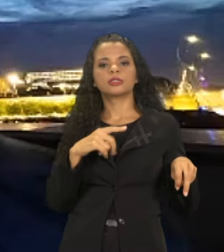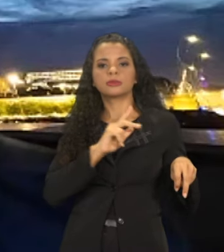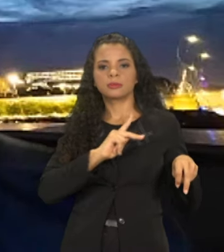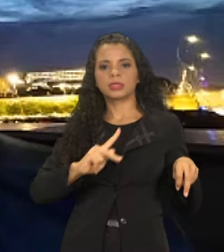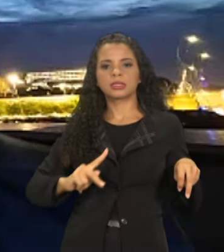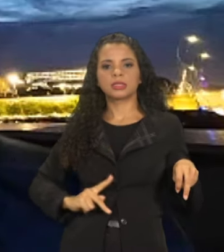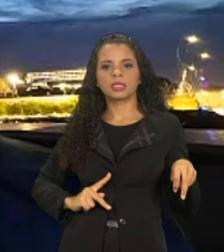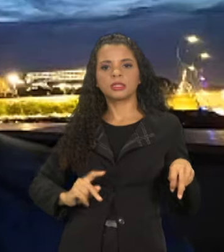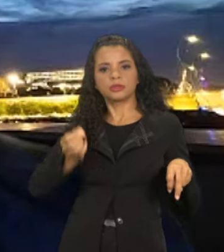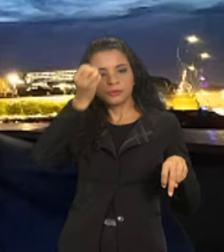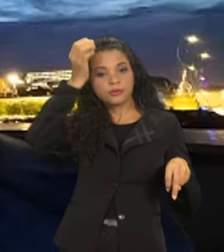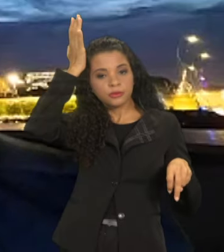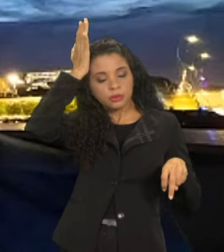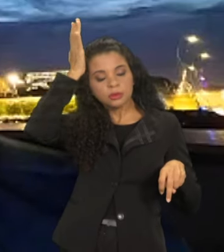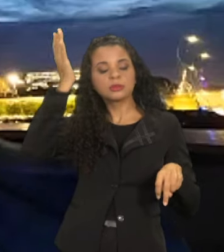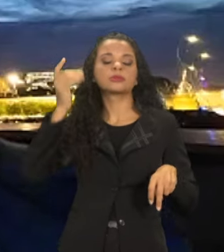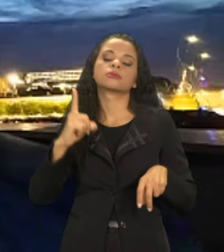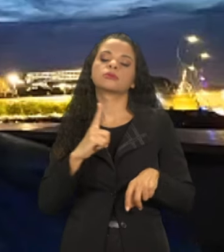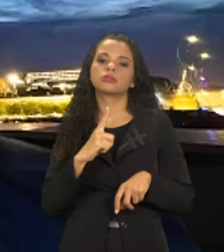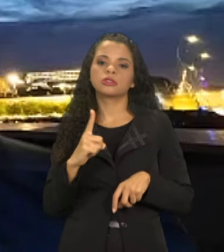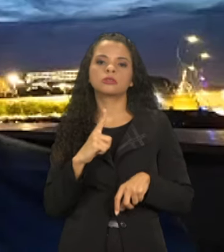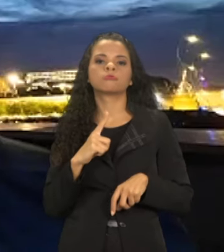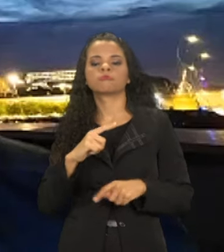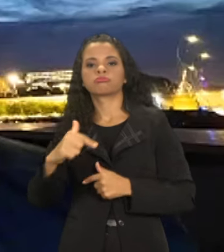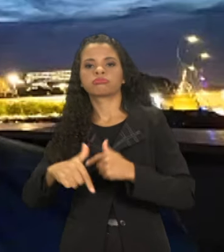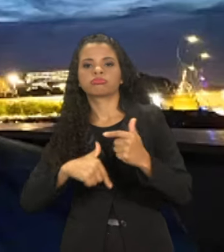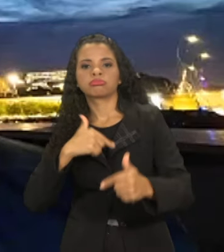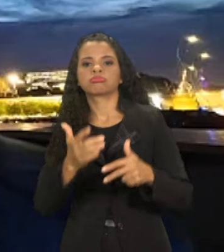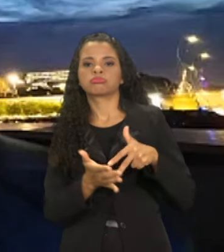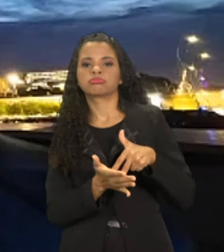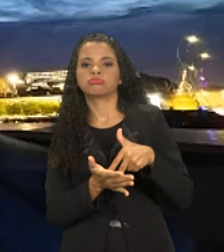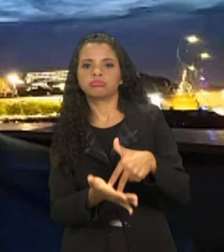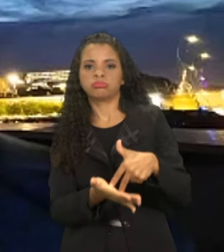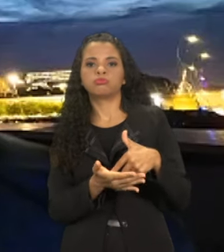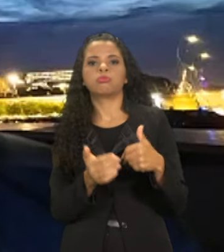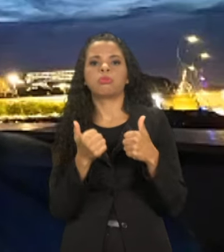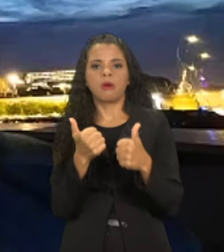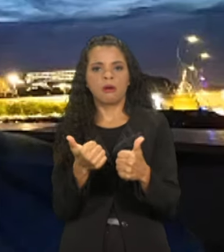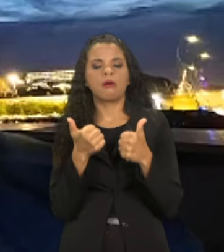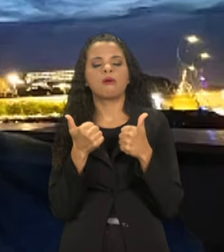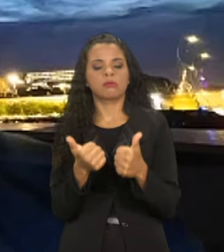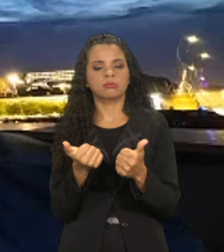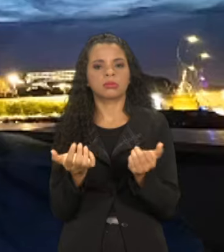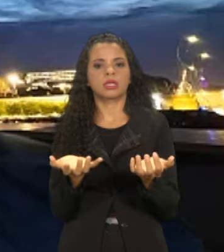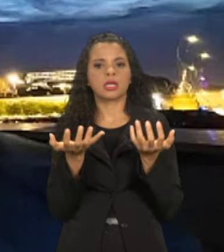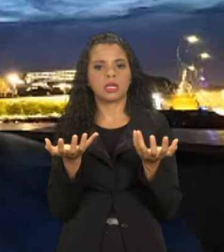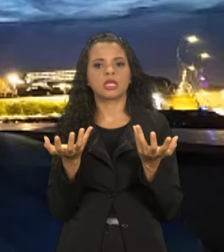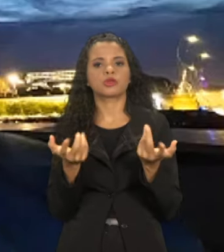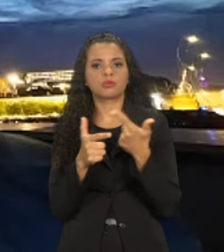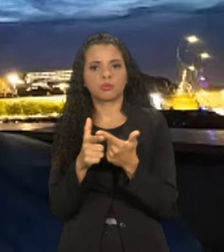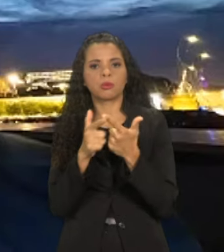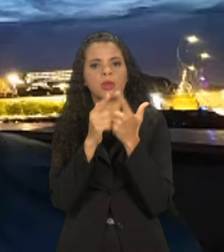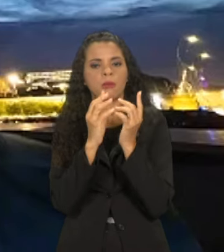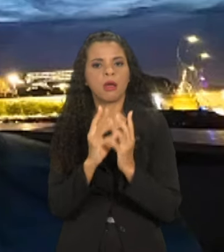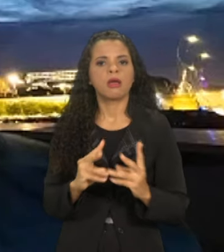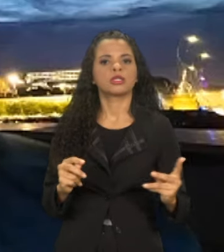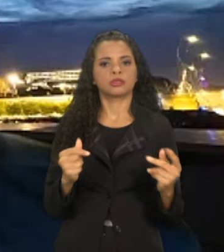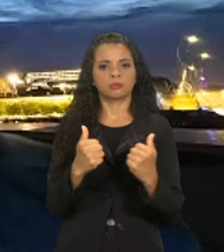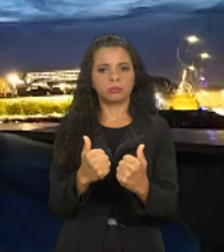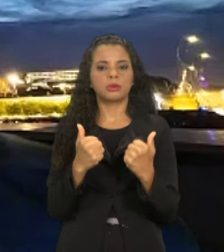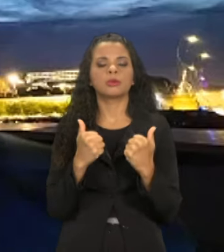já tinha um empenho grande também nessa busca de solução, e que acabou chegando a